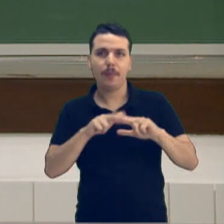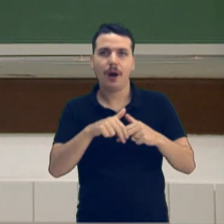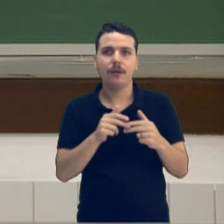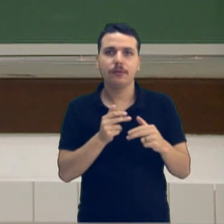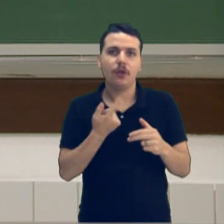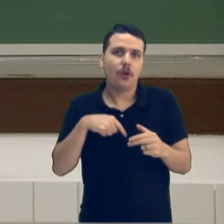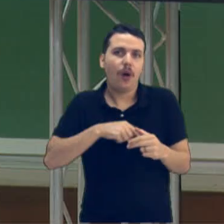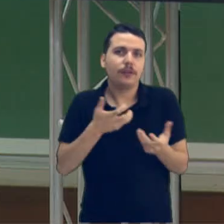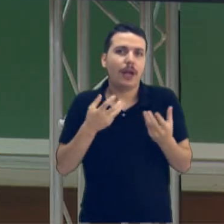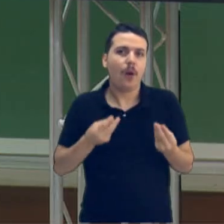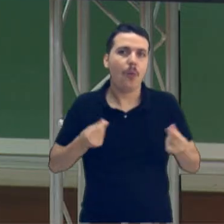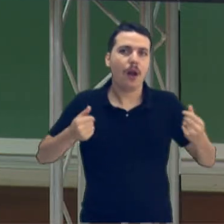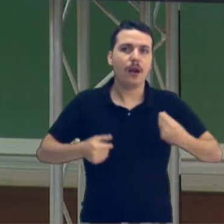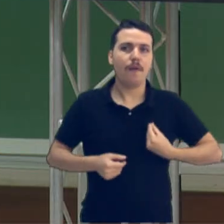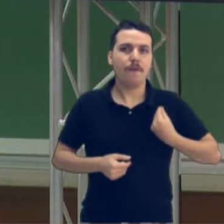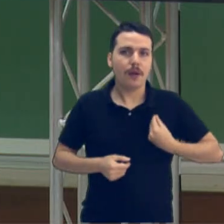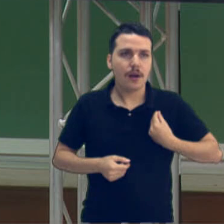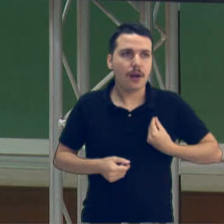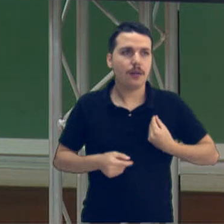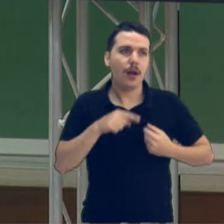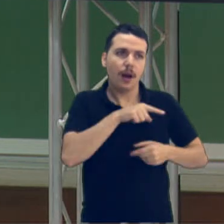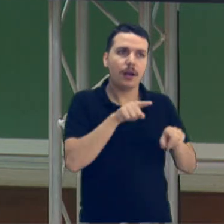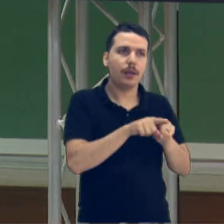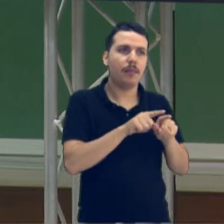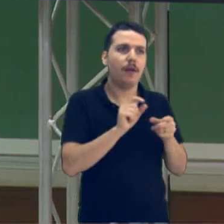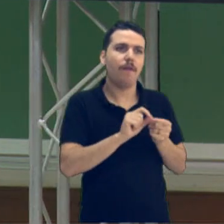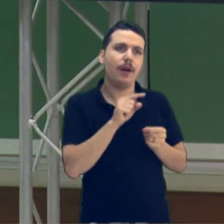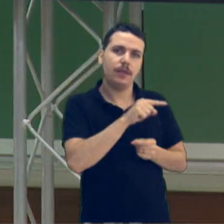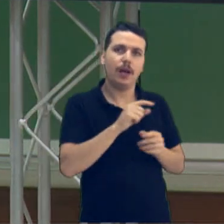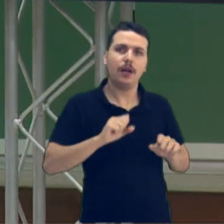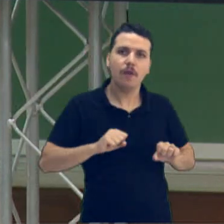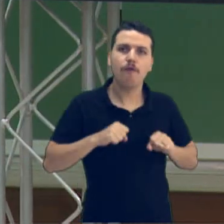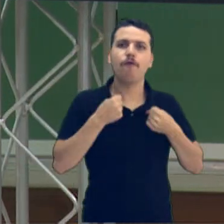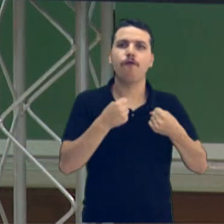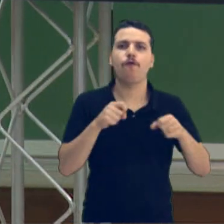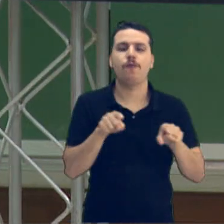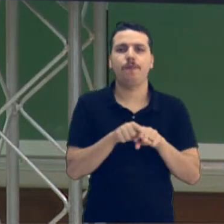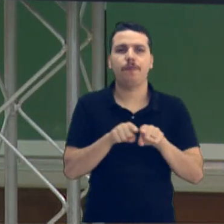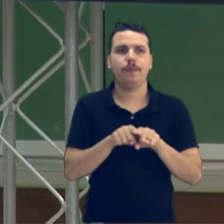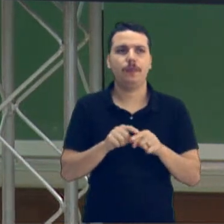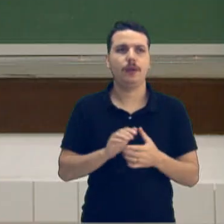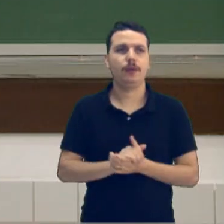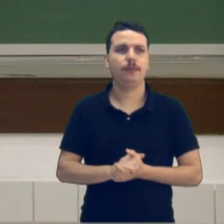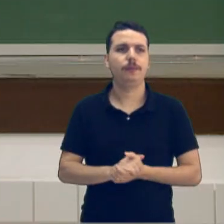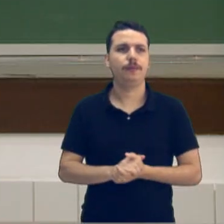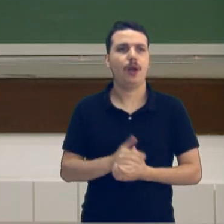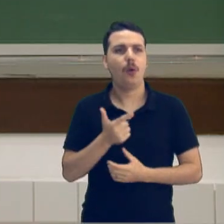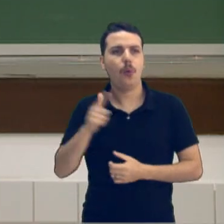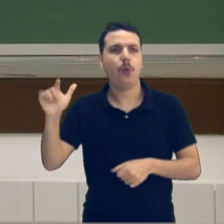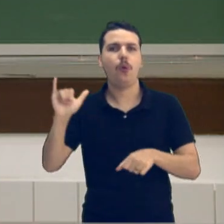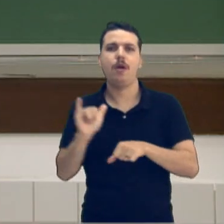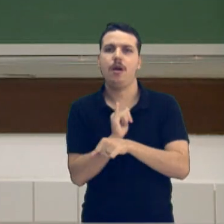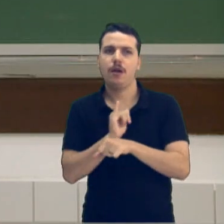ele também. Então, vamos fazer o colega se esforçar também, certo? Então, é uma outra tática.